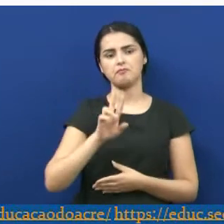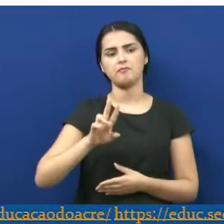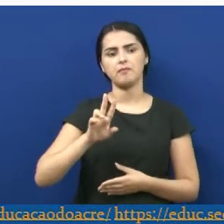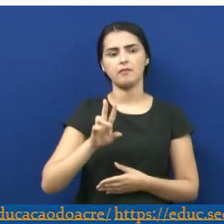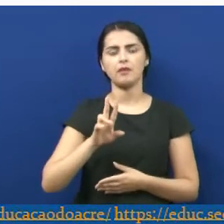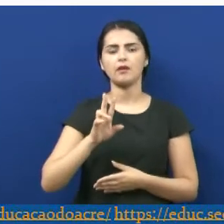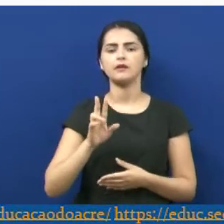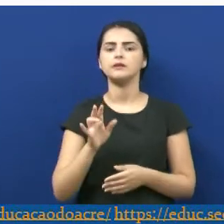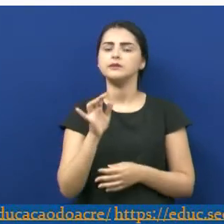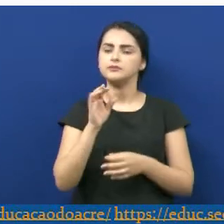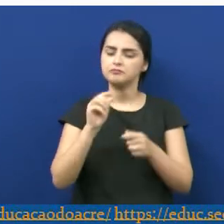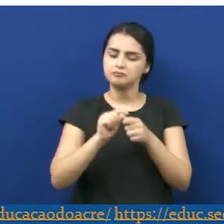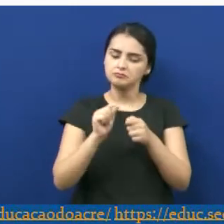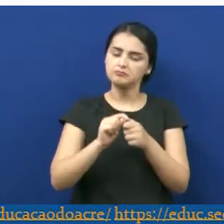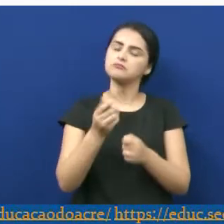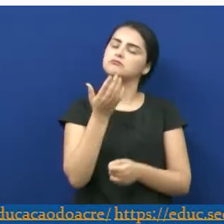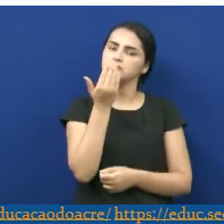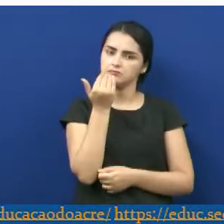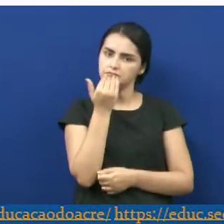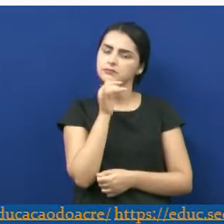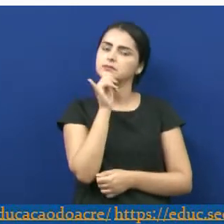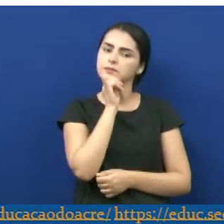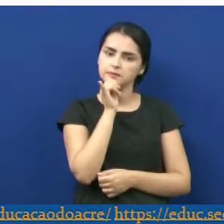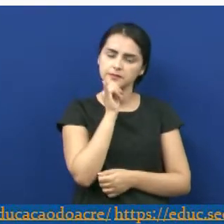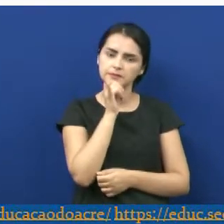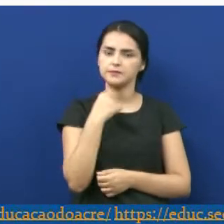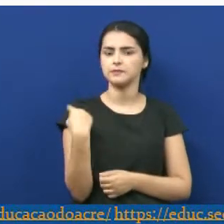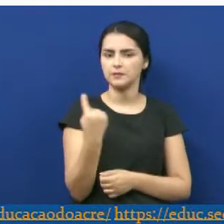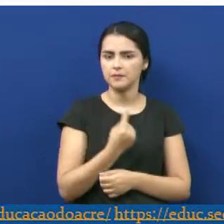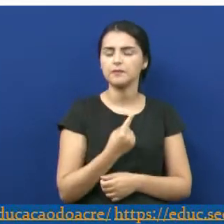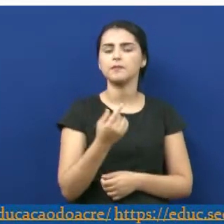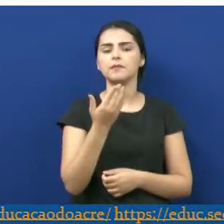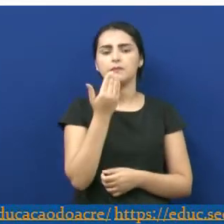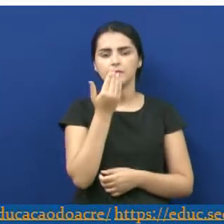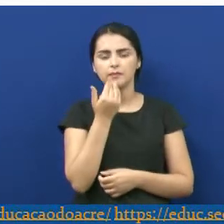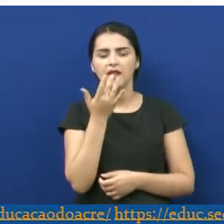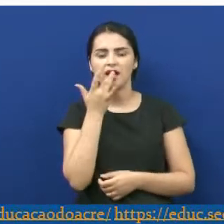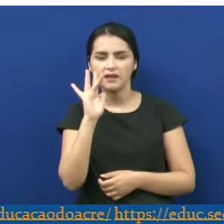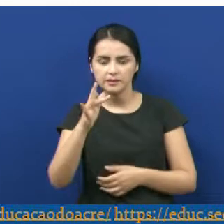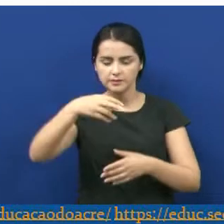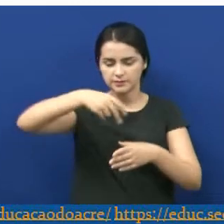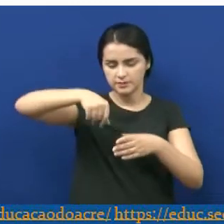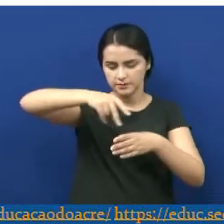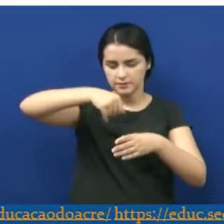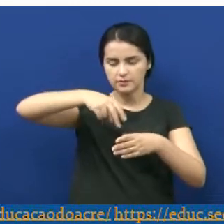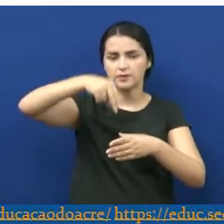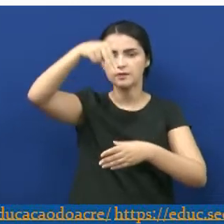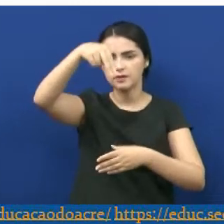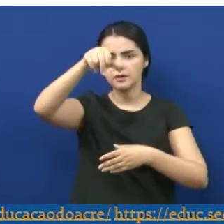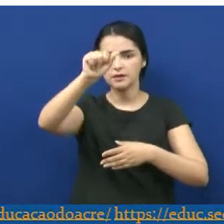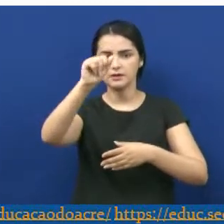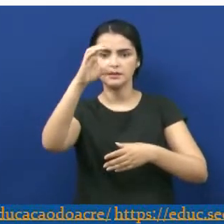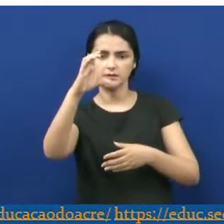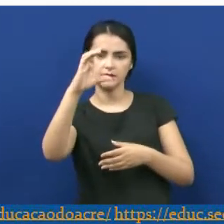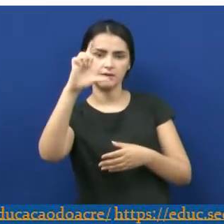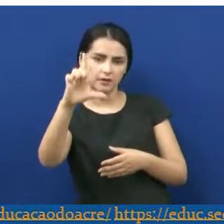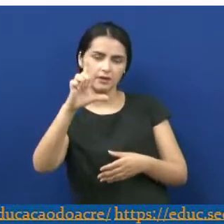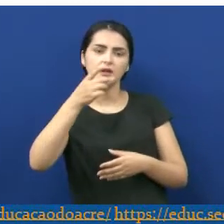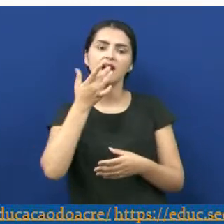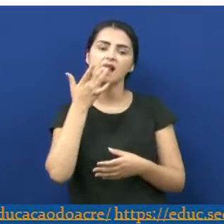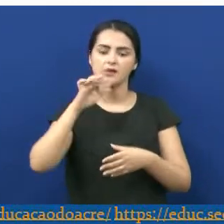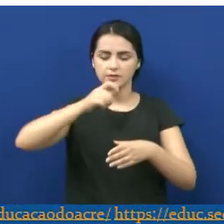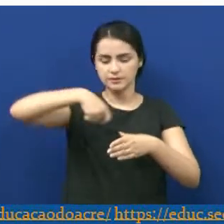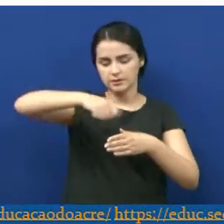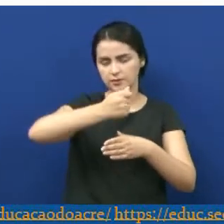na composição dos nossos alimentos, por exemplo. Os nossos alimentos salgados se utiliza o NaCl, que é o sal de cozinha. E